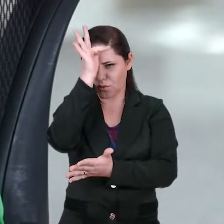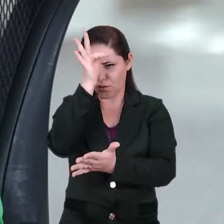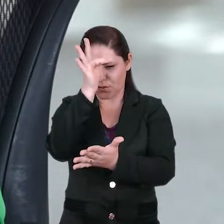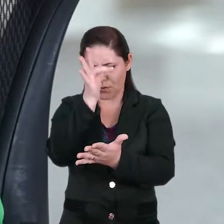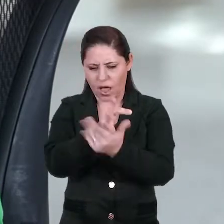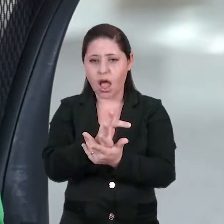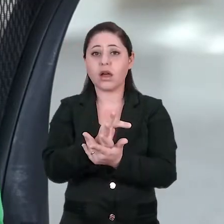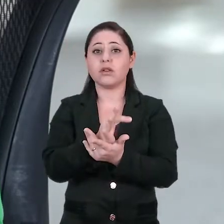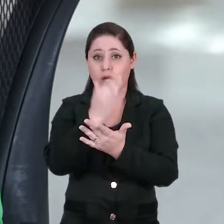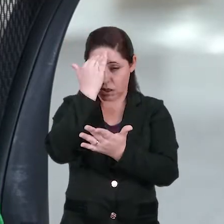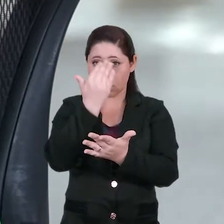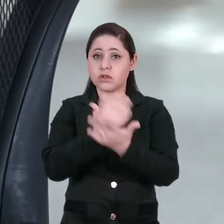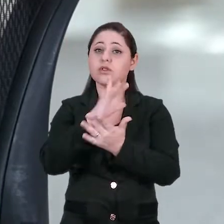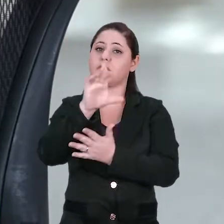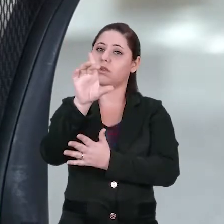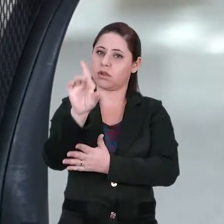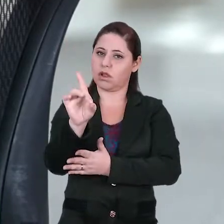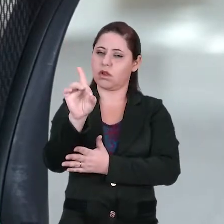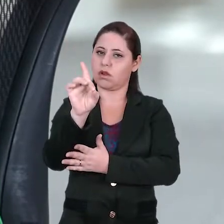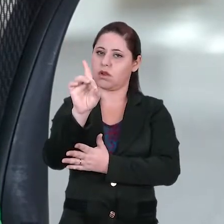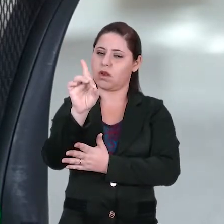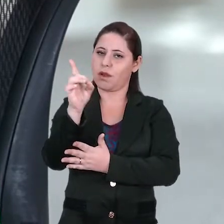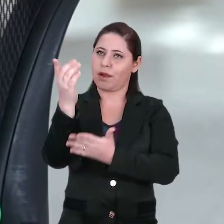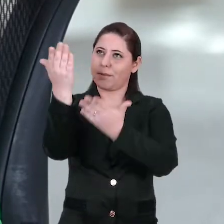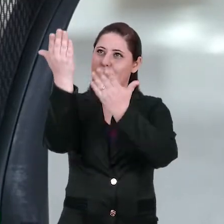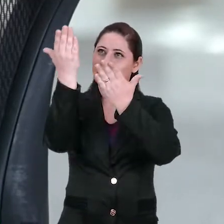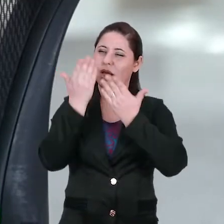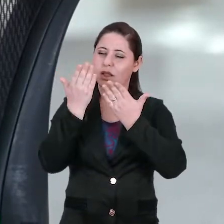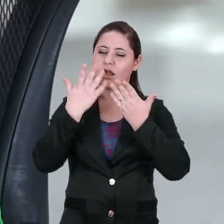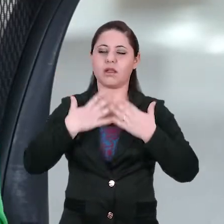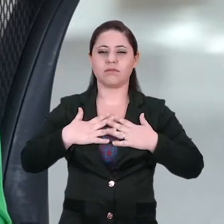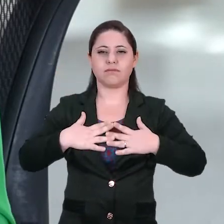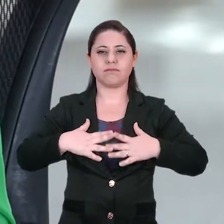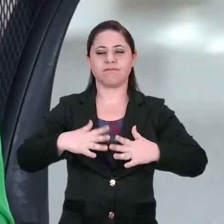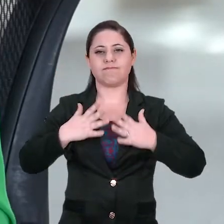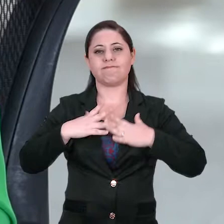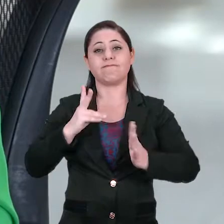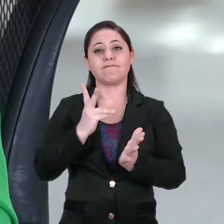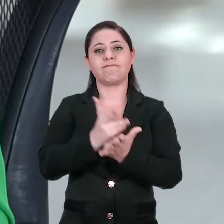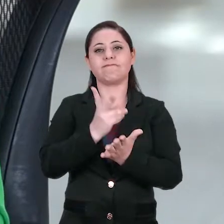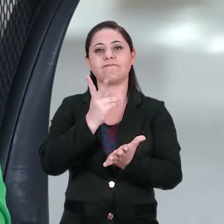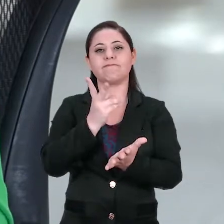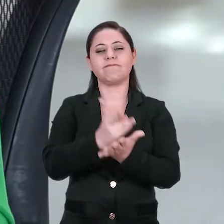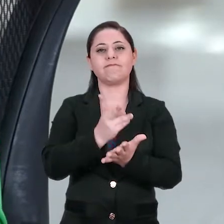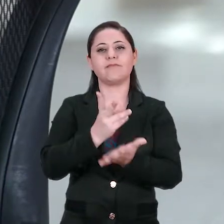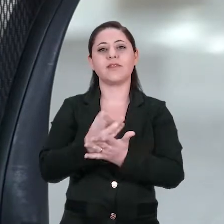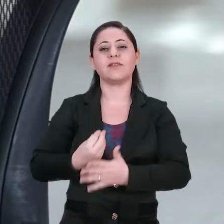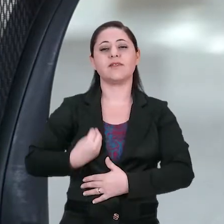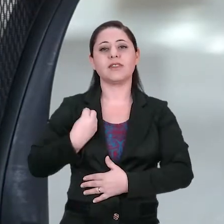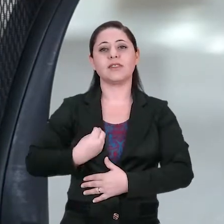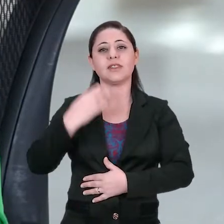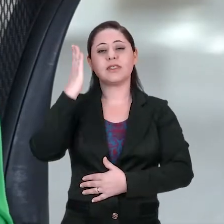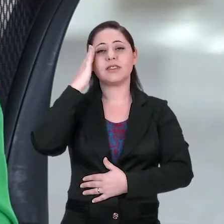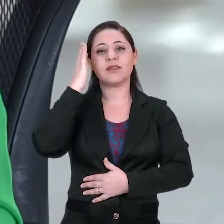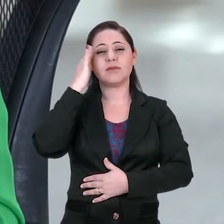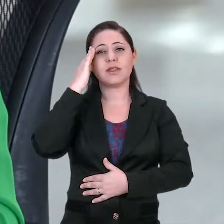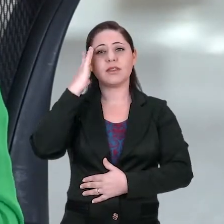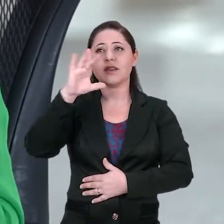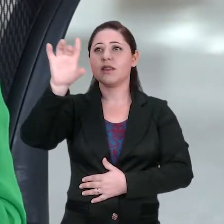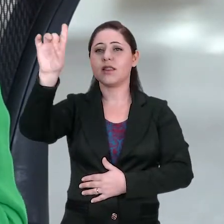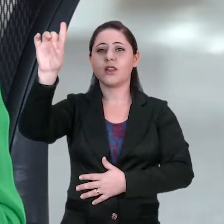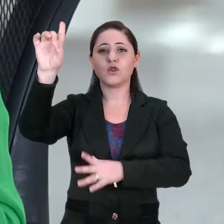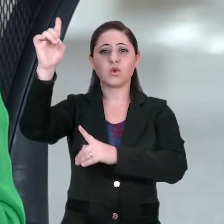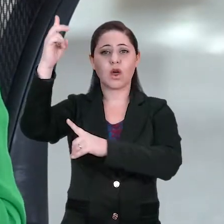pessoa com muita fé, acredito em Deus, e isso para mim me dá a tranquilidade de continuar a minha vida sabendo